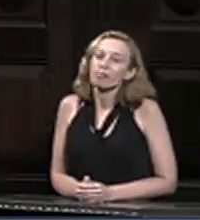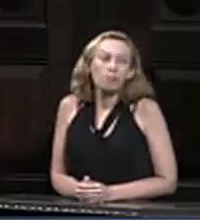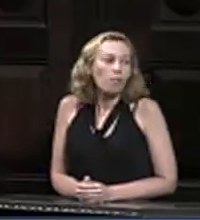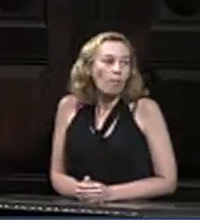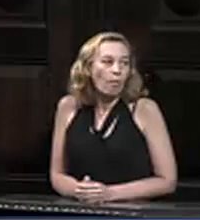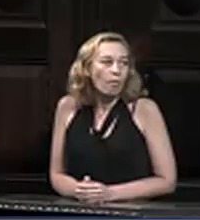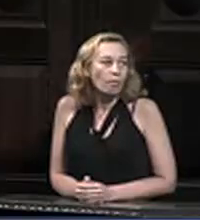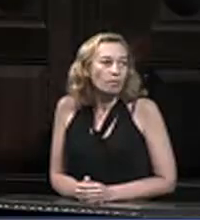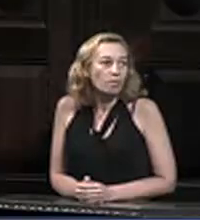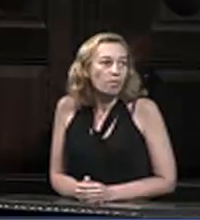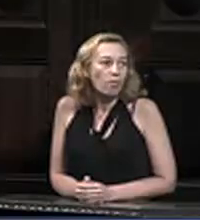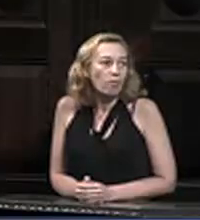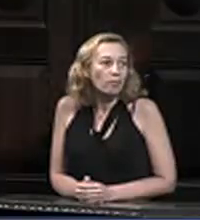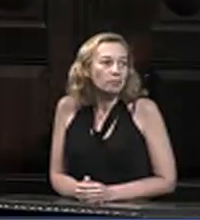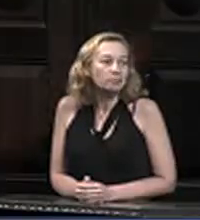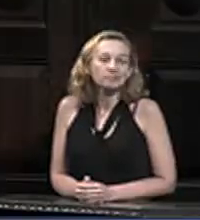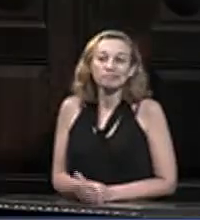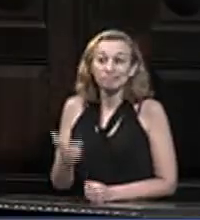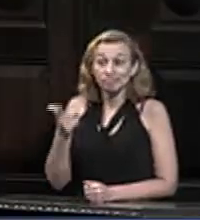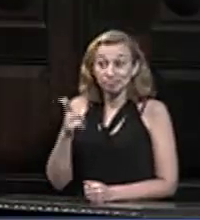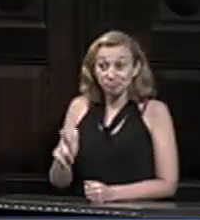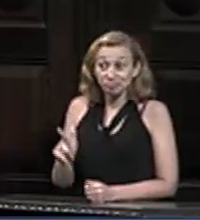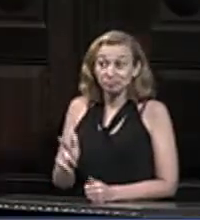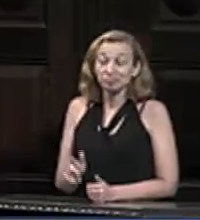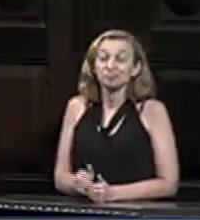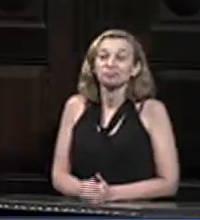para mais uma vez